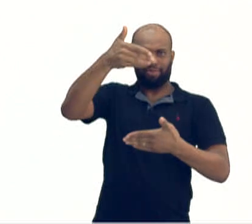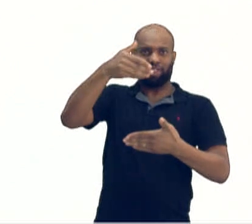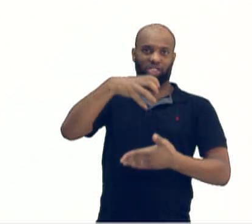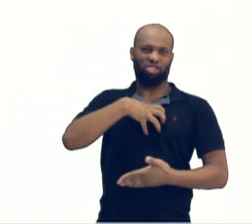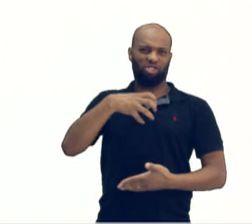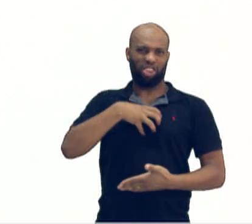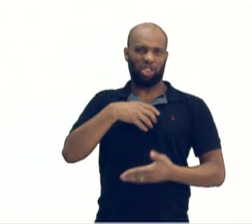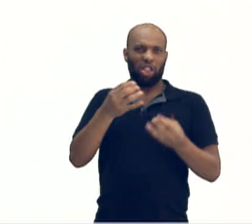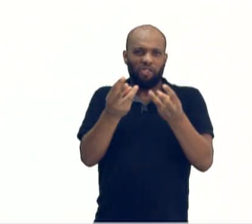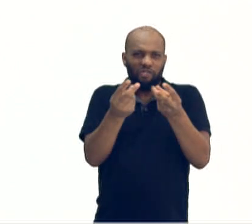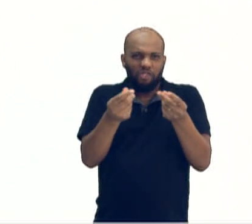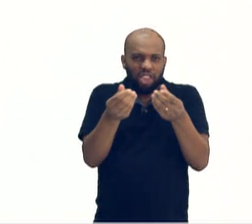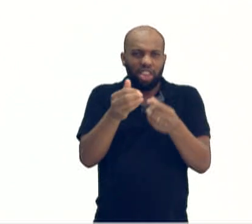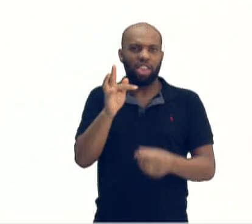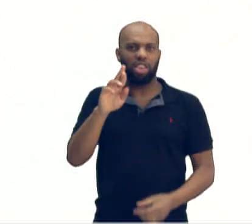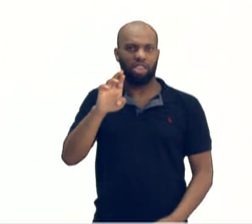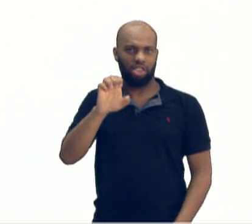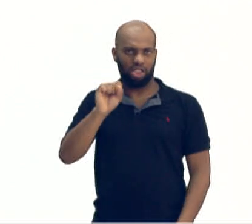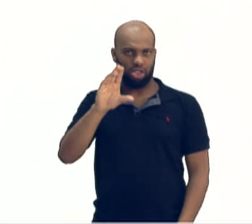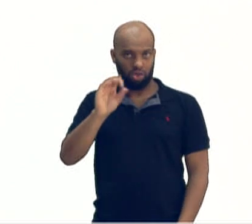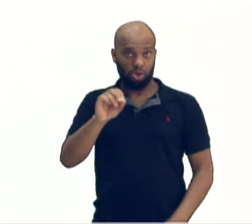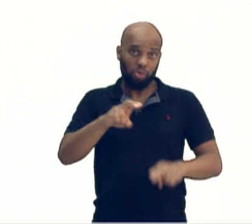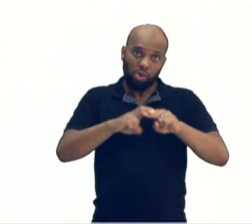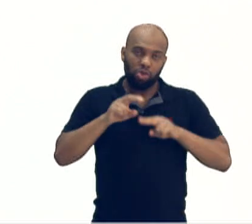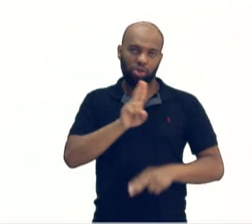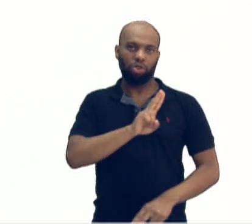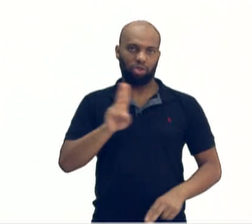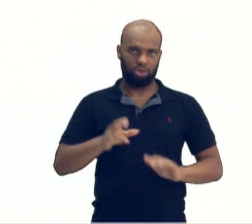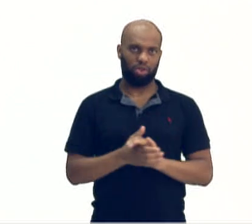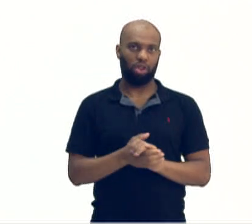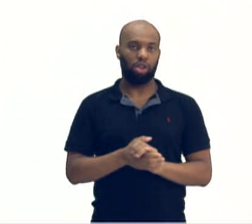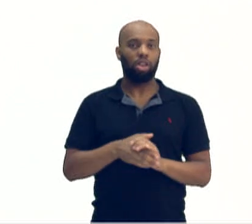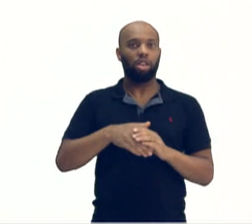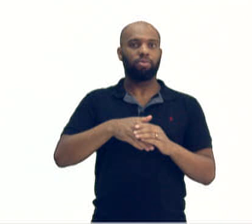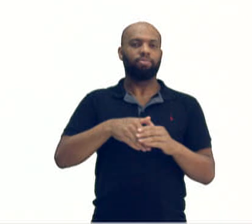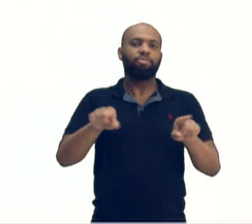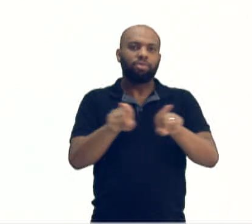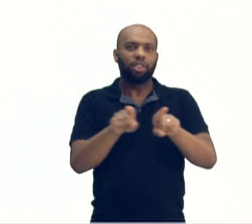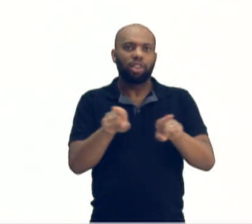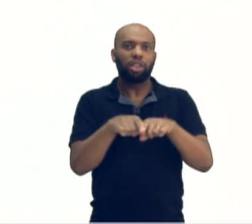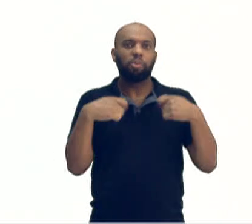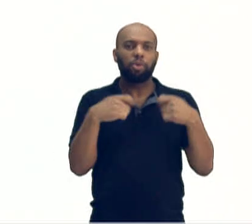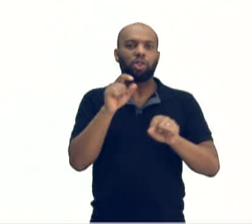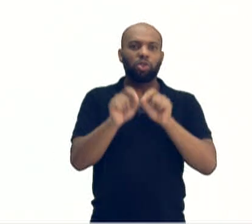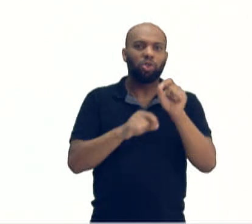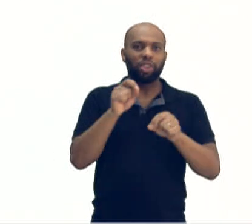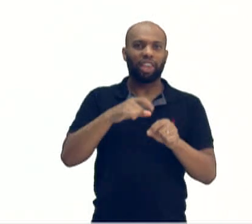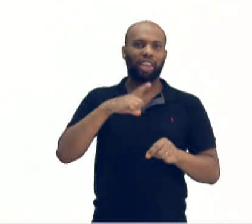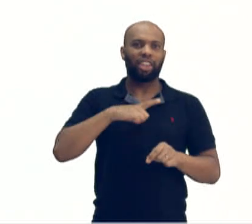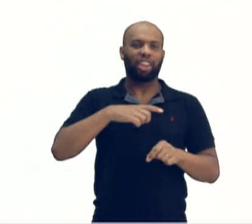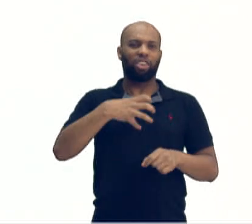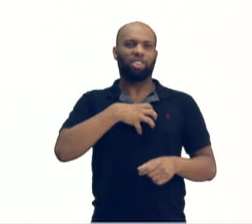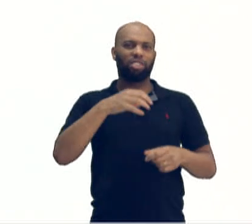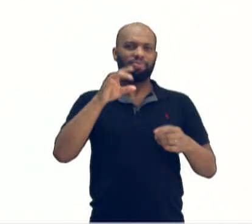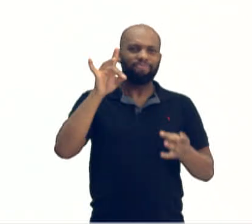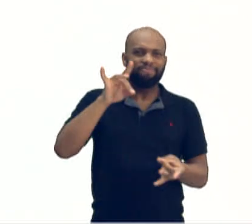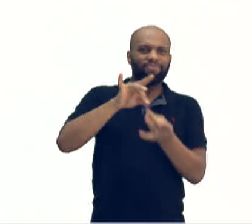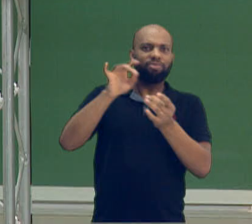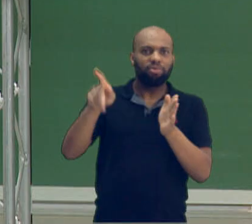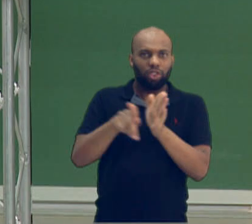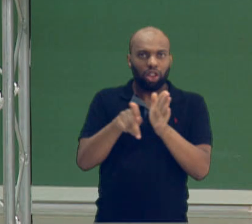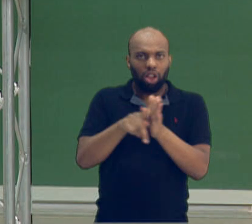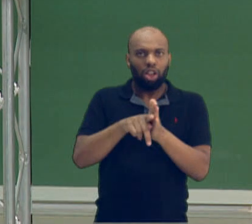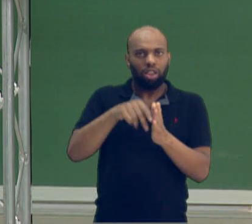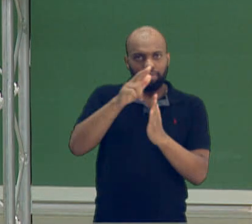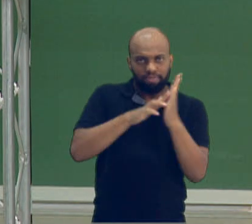nome. Na sua utilização, as tintas ou pigmentos devem ser granulados, reduzidos ao pó e depois misturados à água. Então, gente,